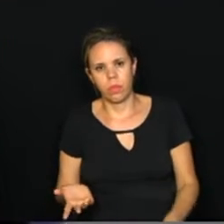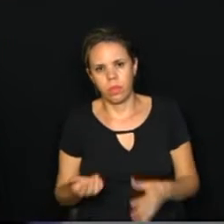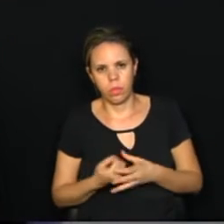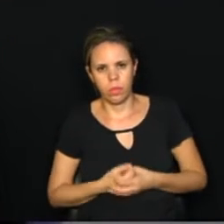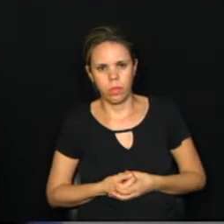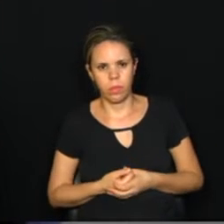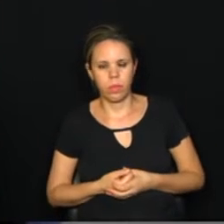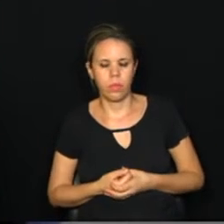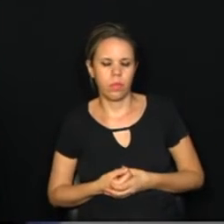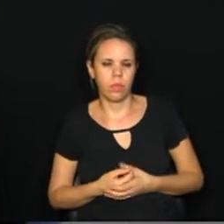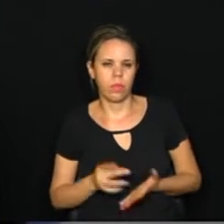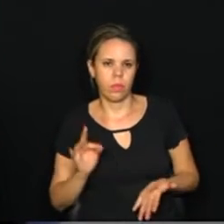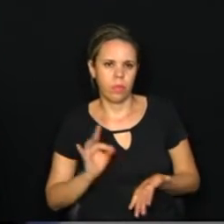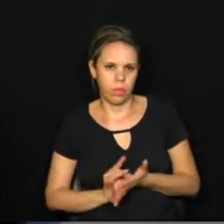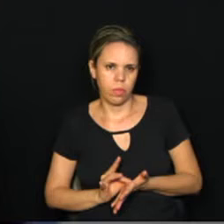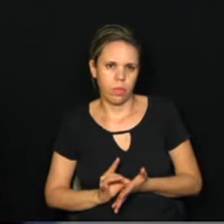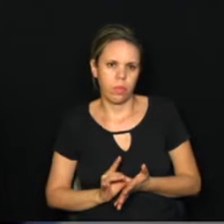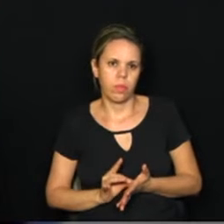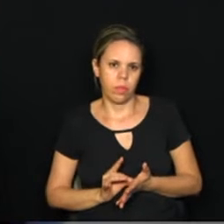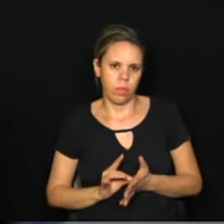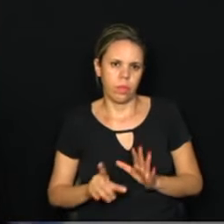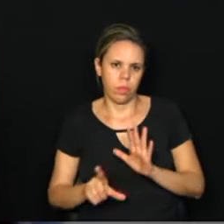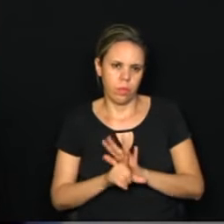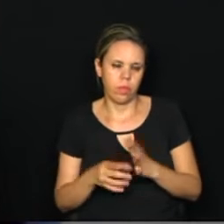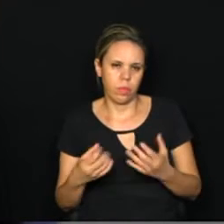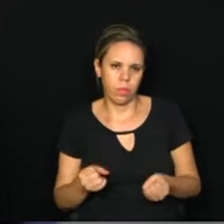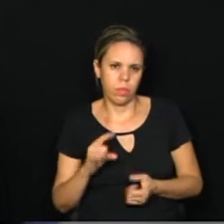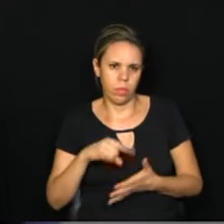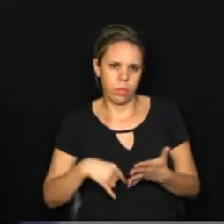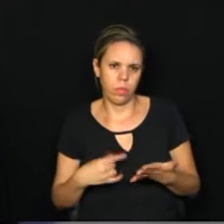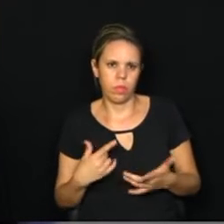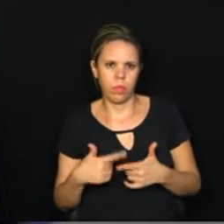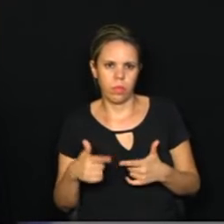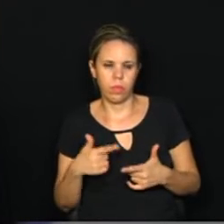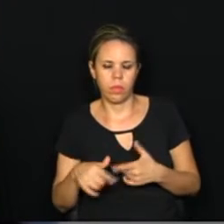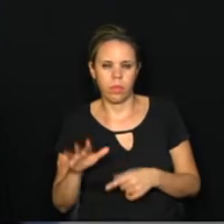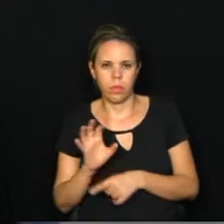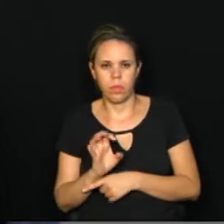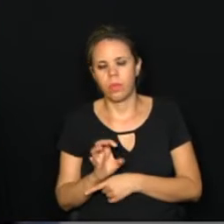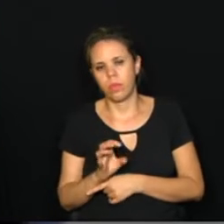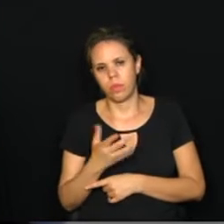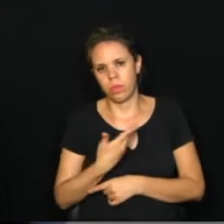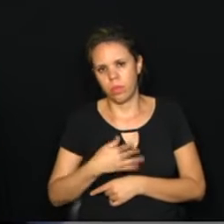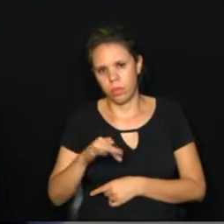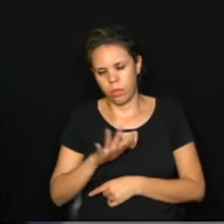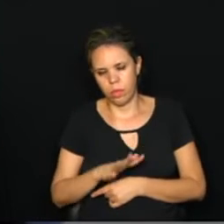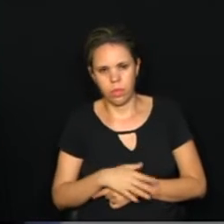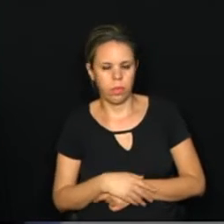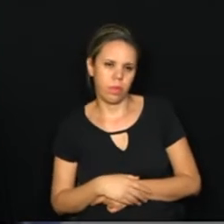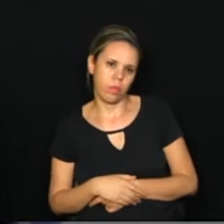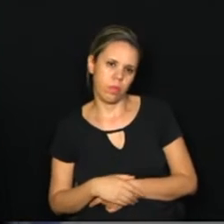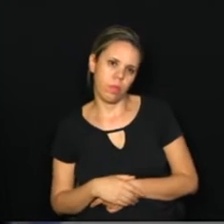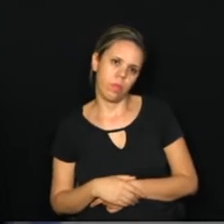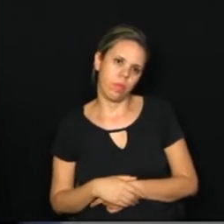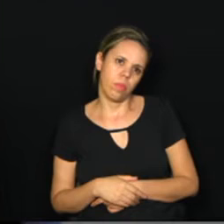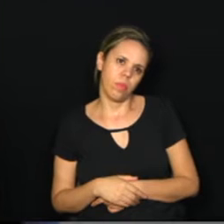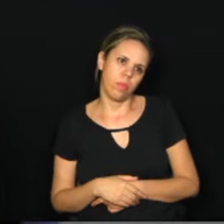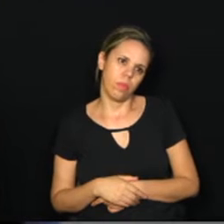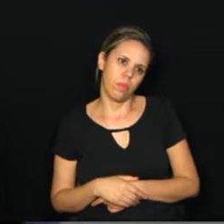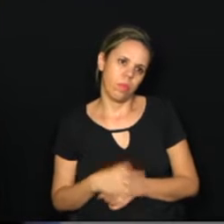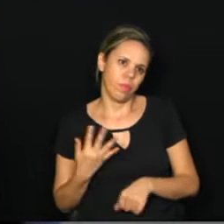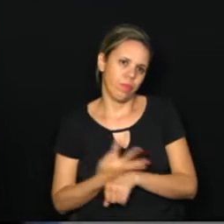estabelecesse efetivamente a legitimidade, a homologação ou reconhecimento do Estado ou do governo federal. Então, esse é um grande